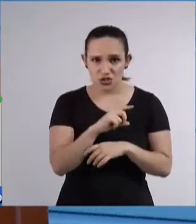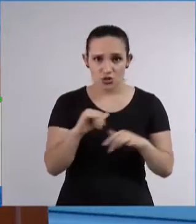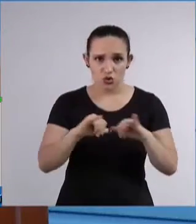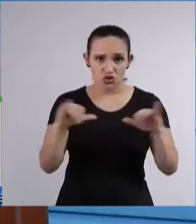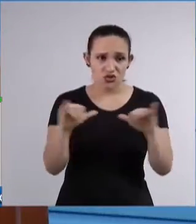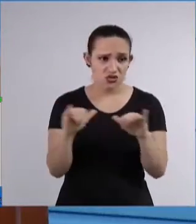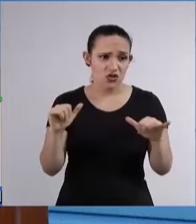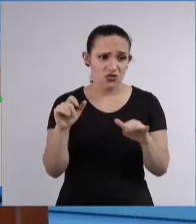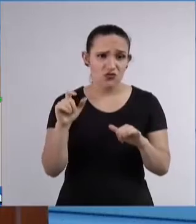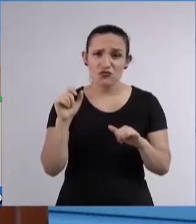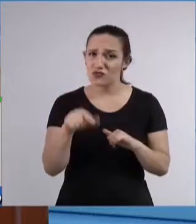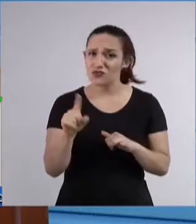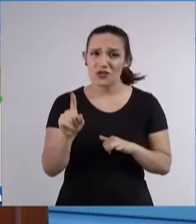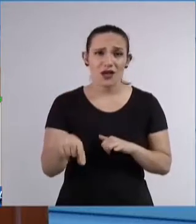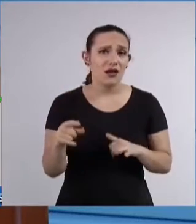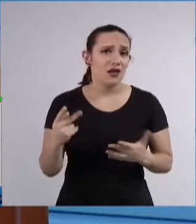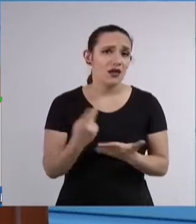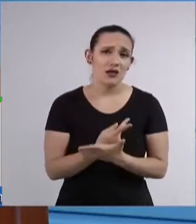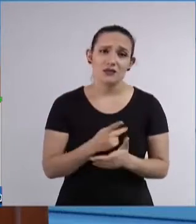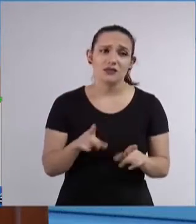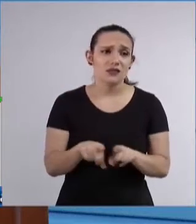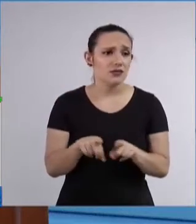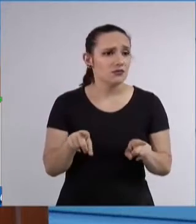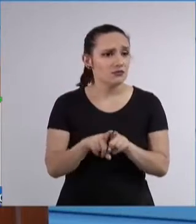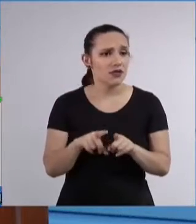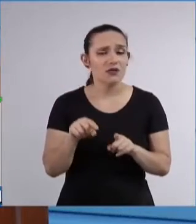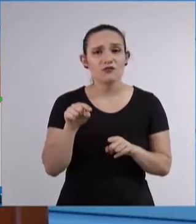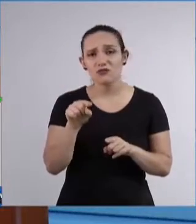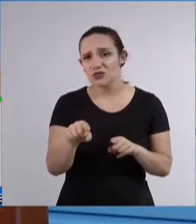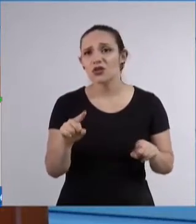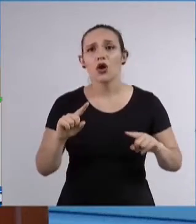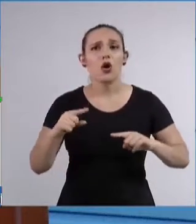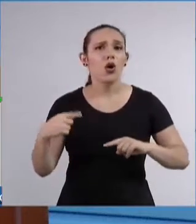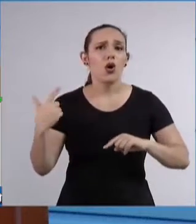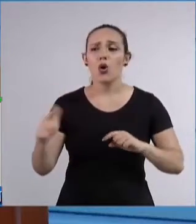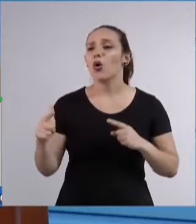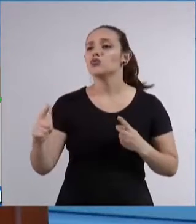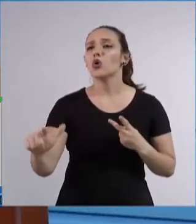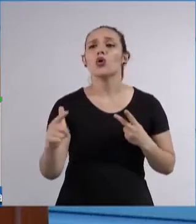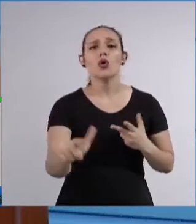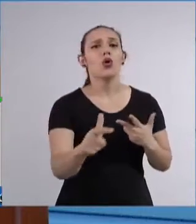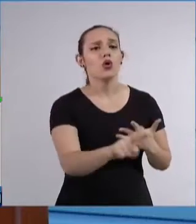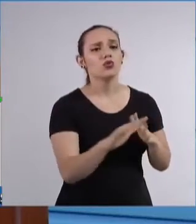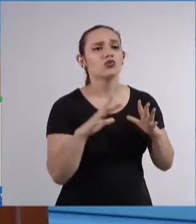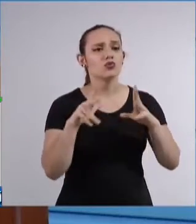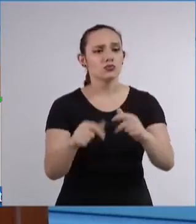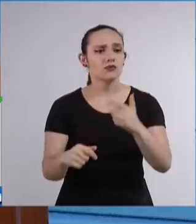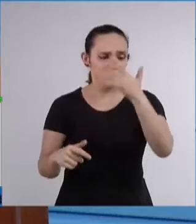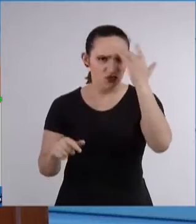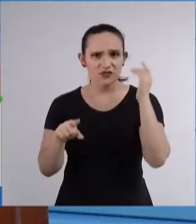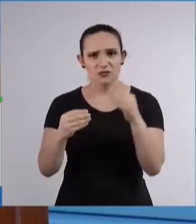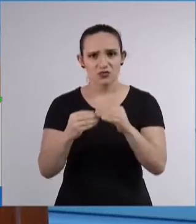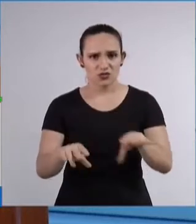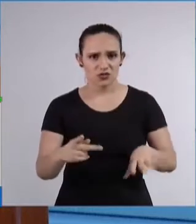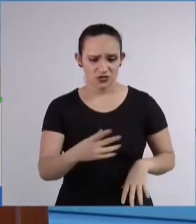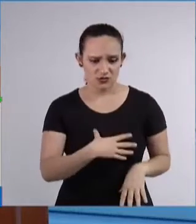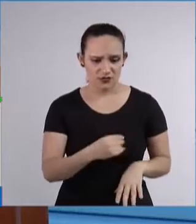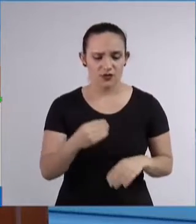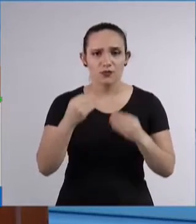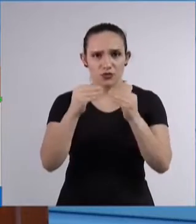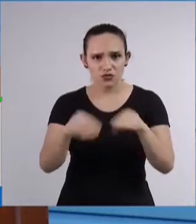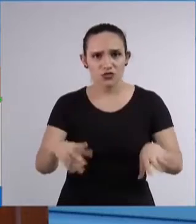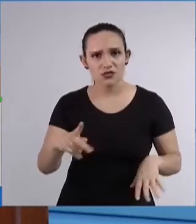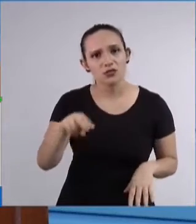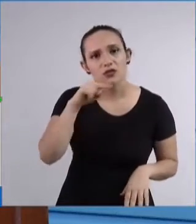vítima. Não só você, porque se prevalecer aquela situação que está colocada, que ela é mentirosa, você atinge seu filho, atinge seu